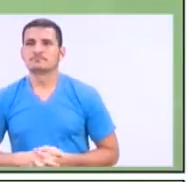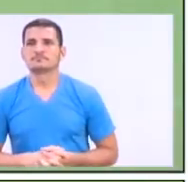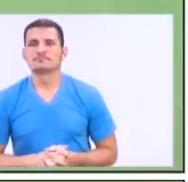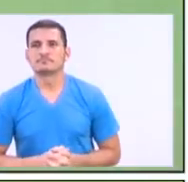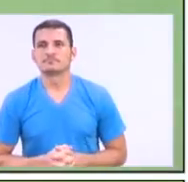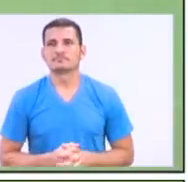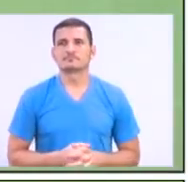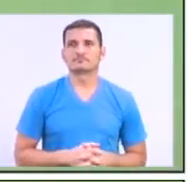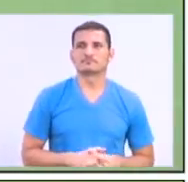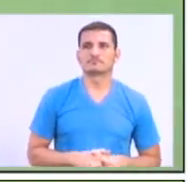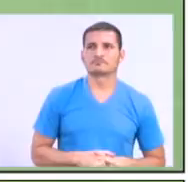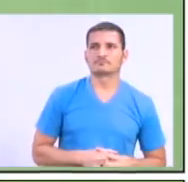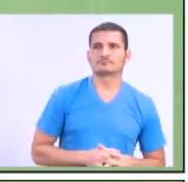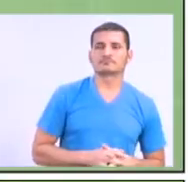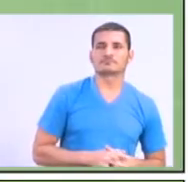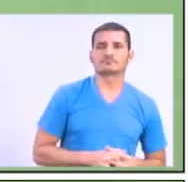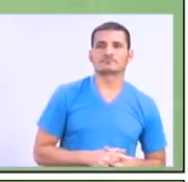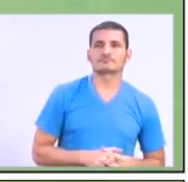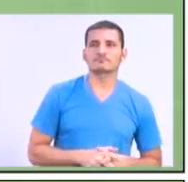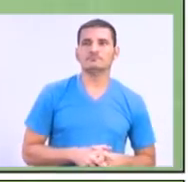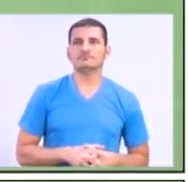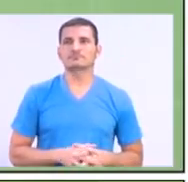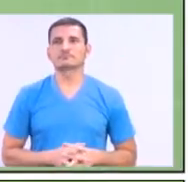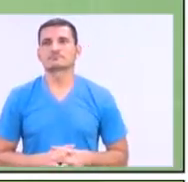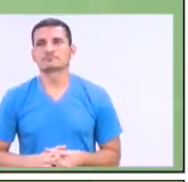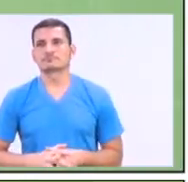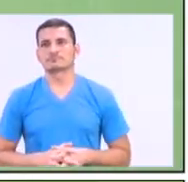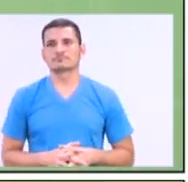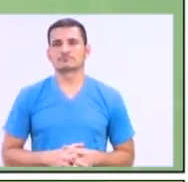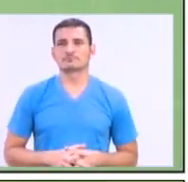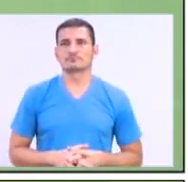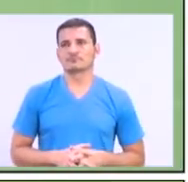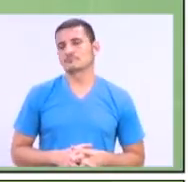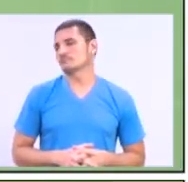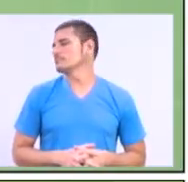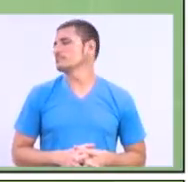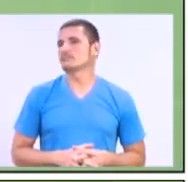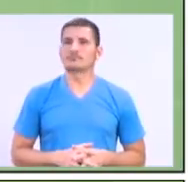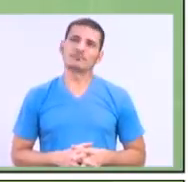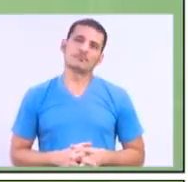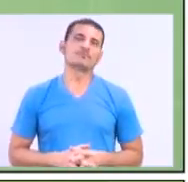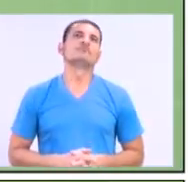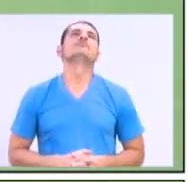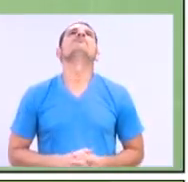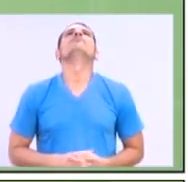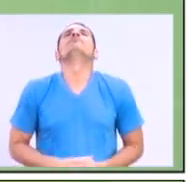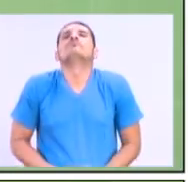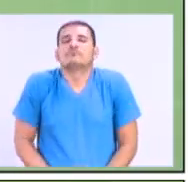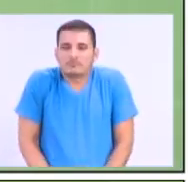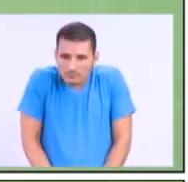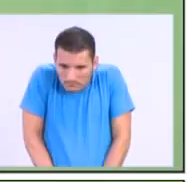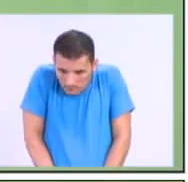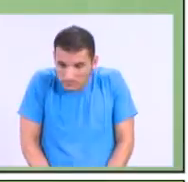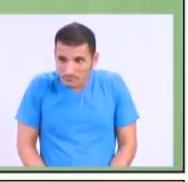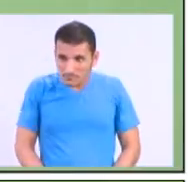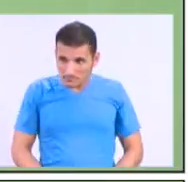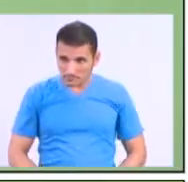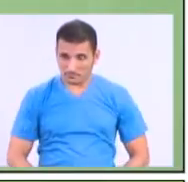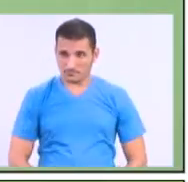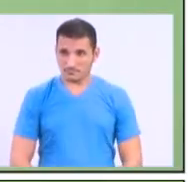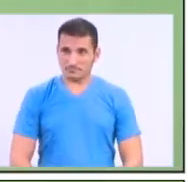Bom, depois que a gente instalar, né, a gente tem que testar. Então, é criado, né, um diretório específico,